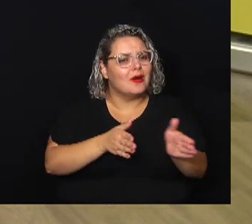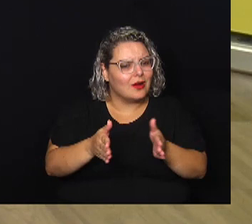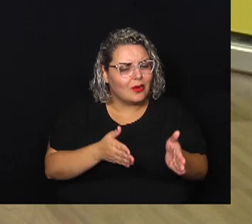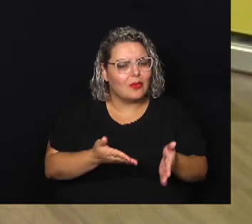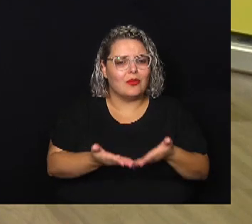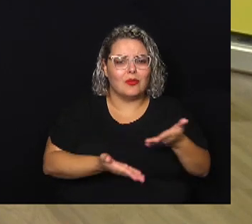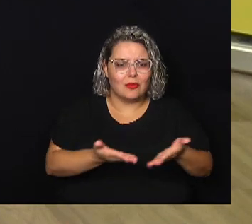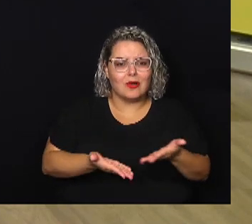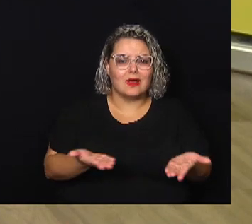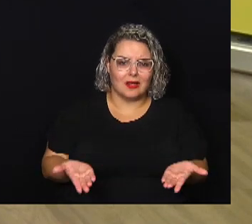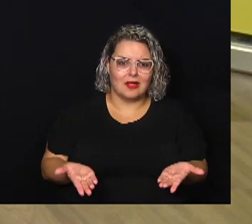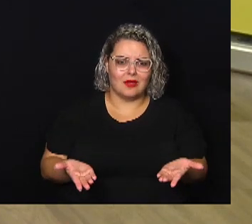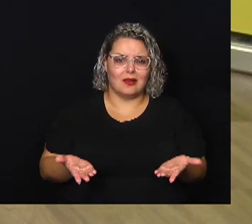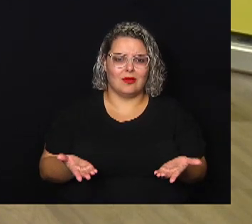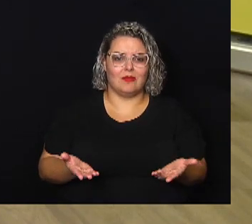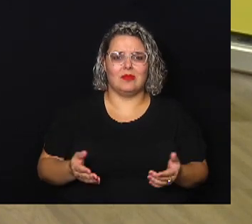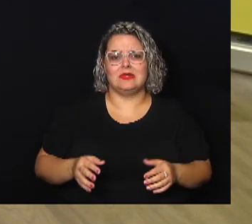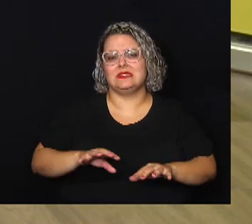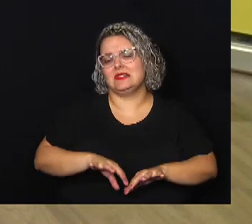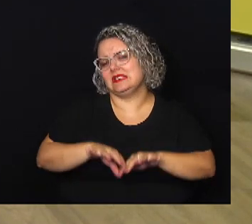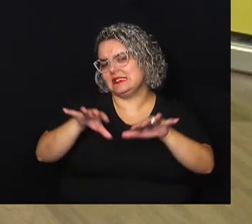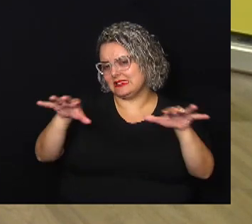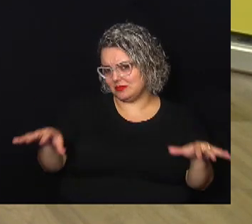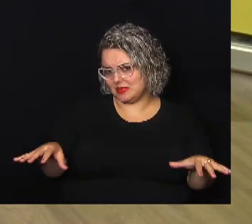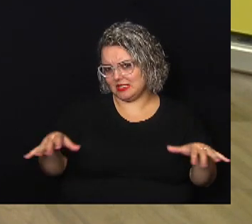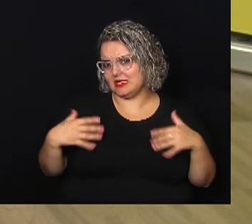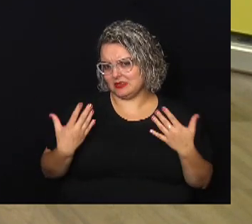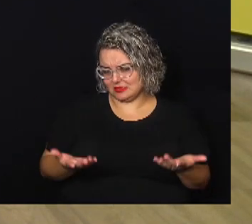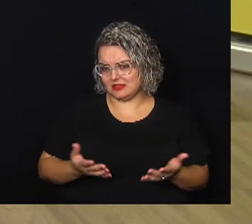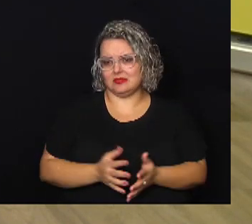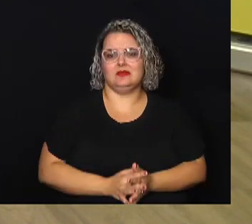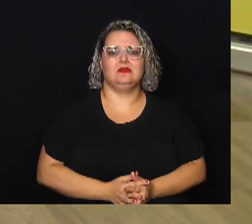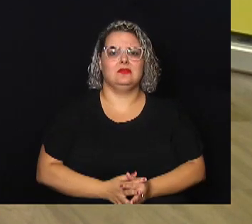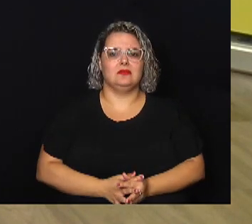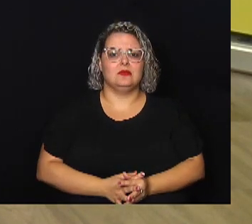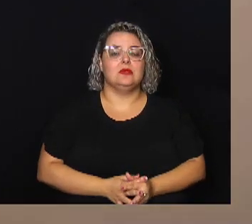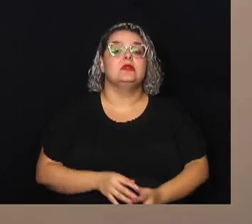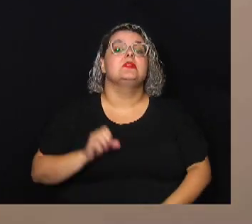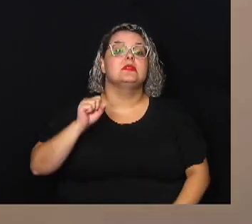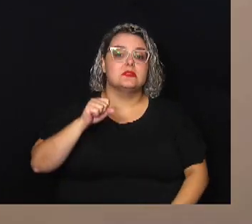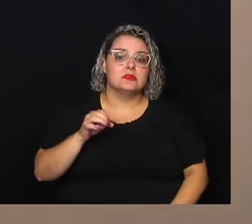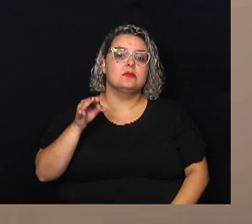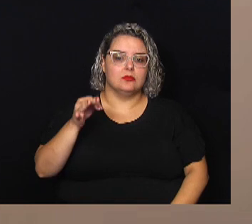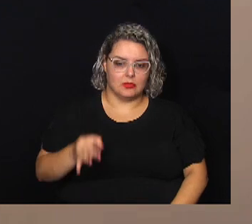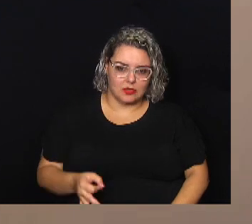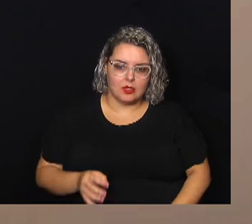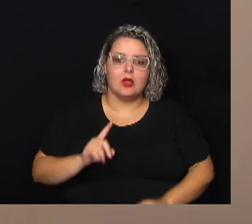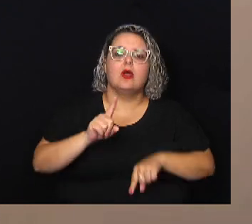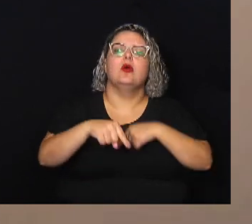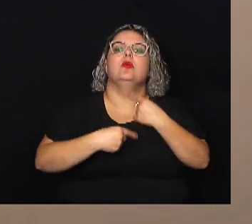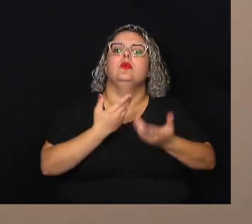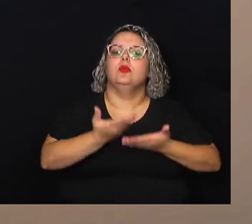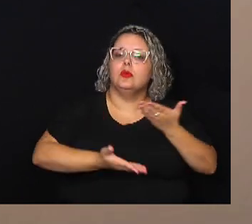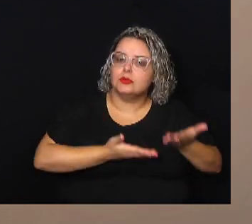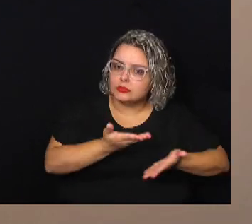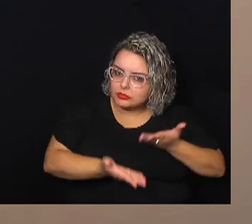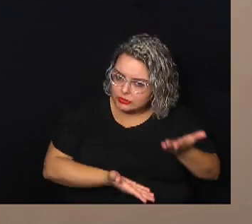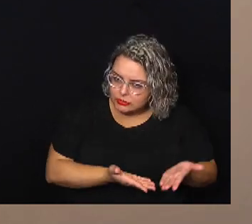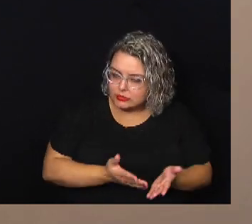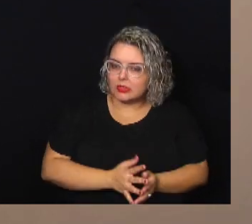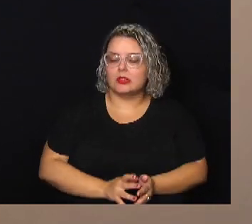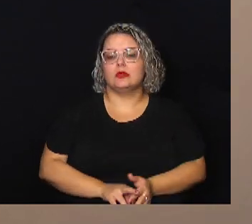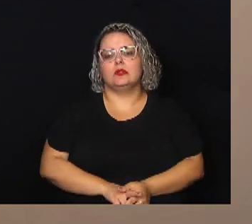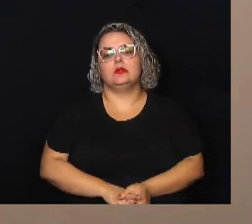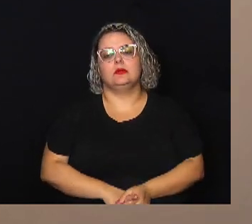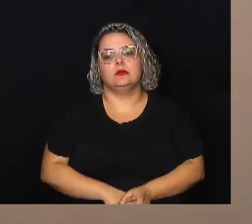cuidado, então? Seria um caso à parte, então? Isso, perfeito. É um outro cuidado e